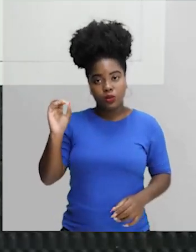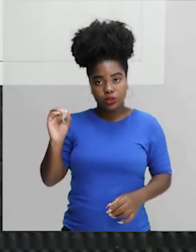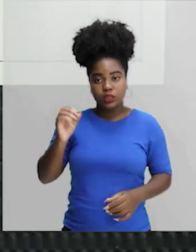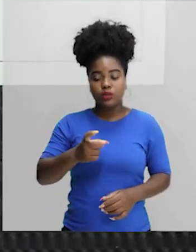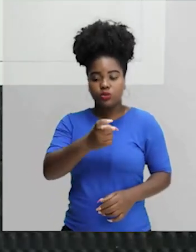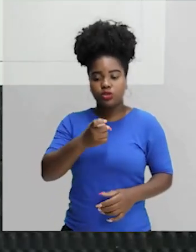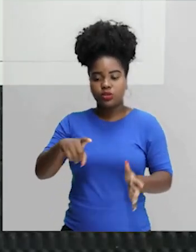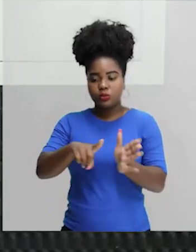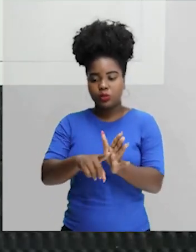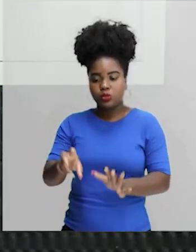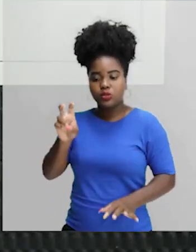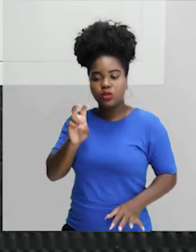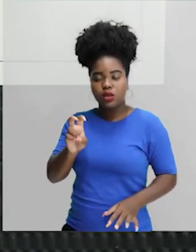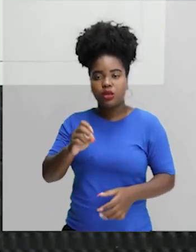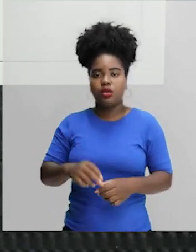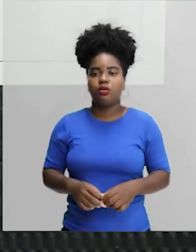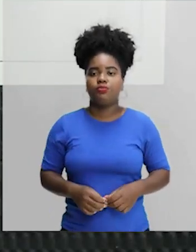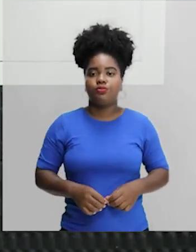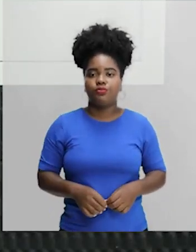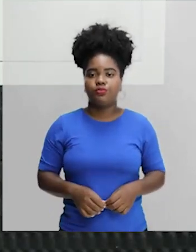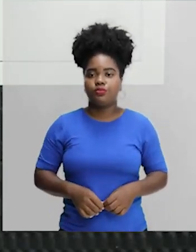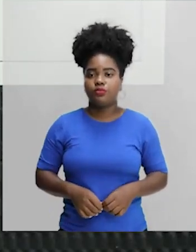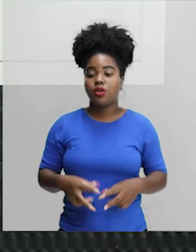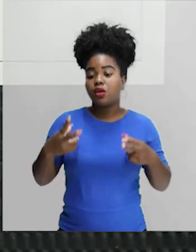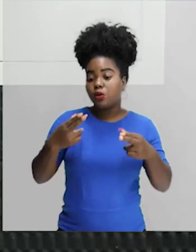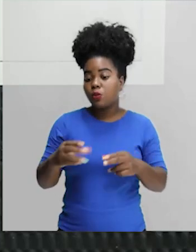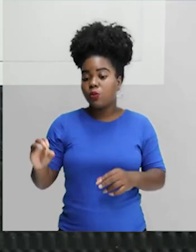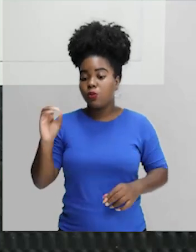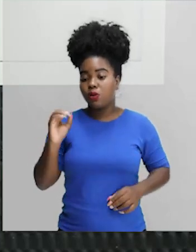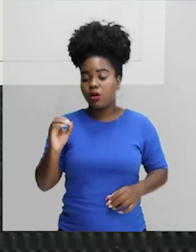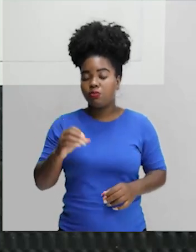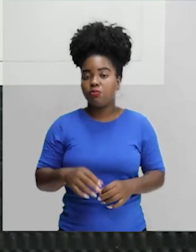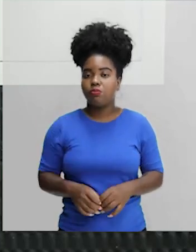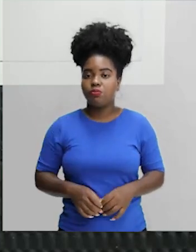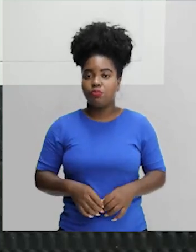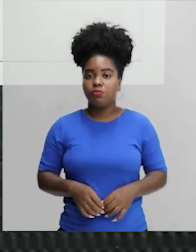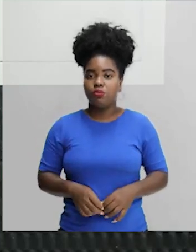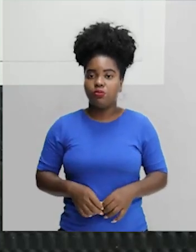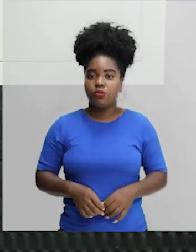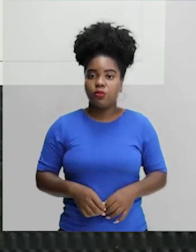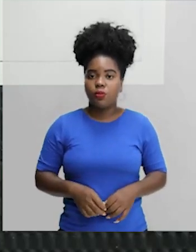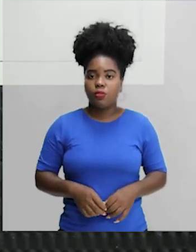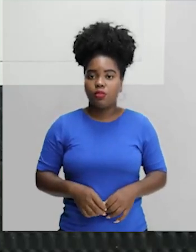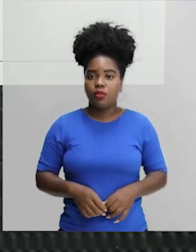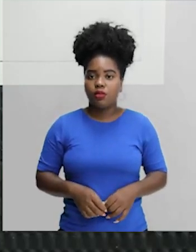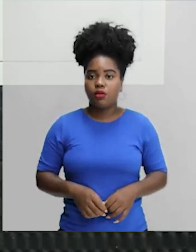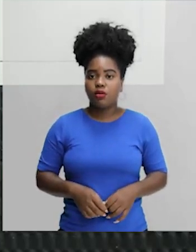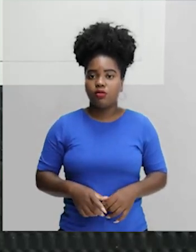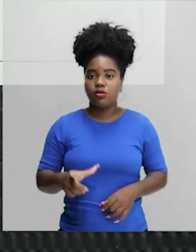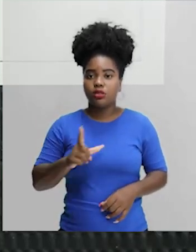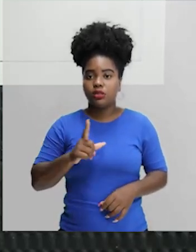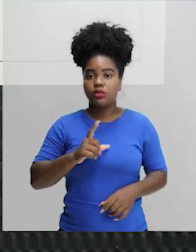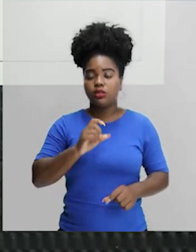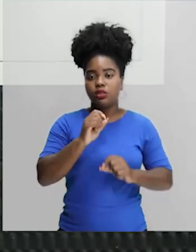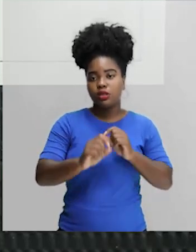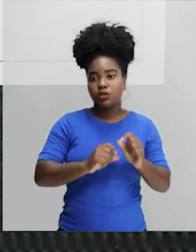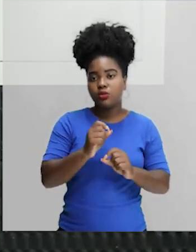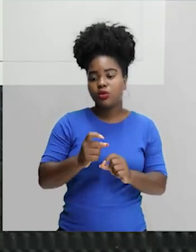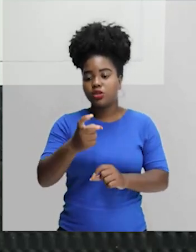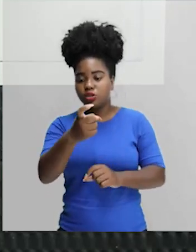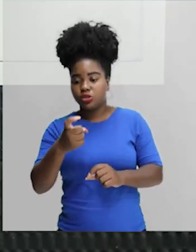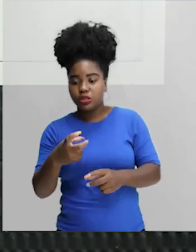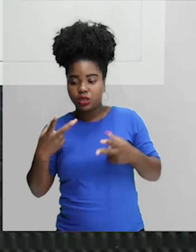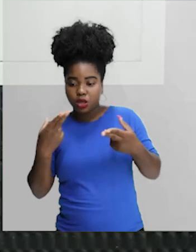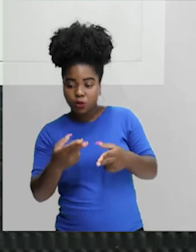x menos 5 igual a zero. Aí você tem, mandando o 5 para lá, você tem que o x é